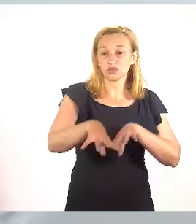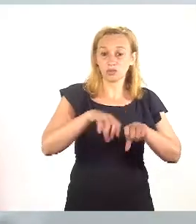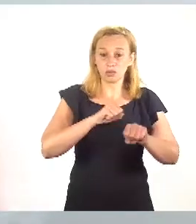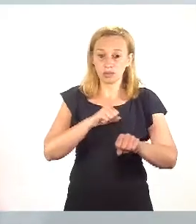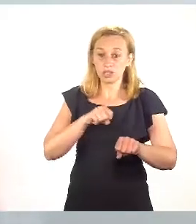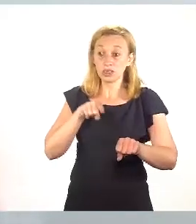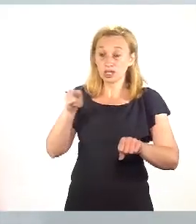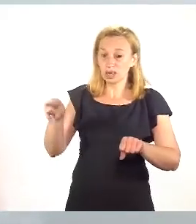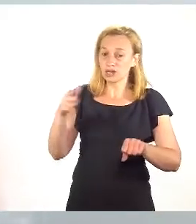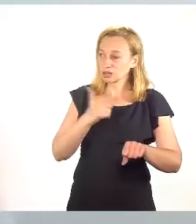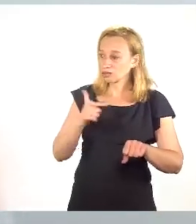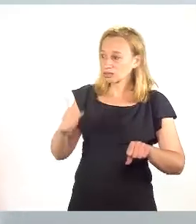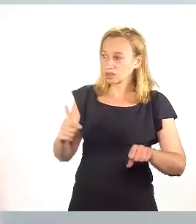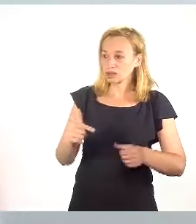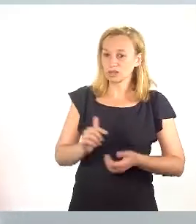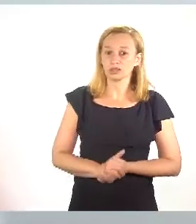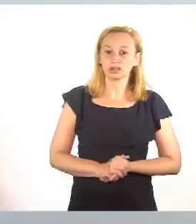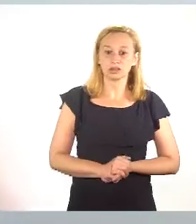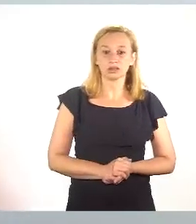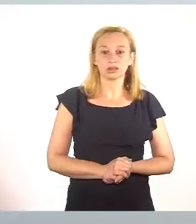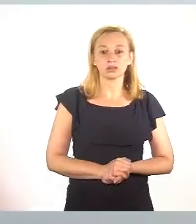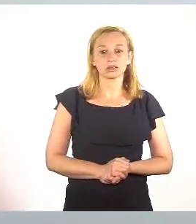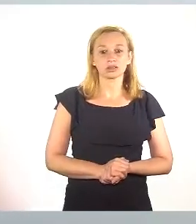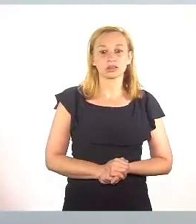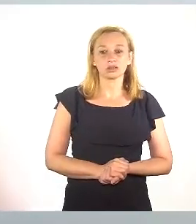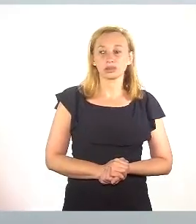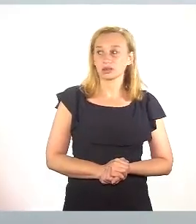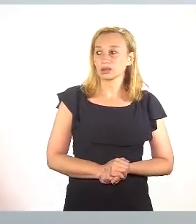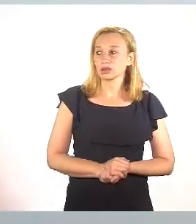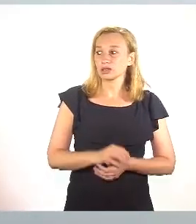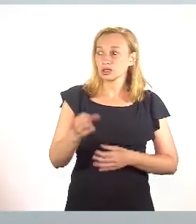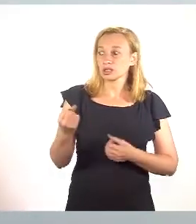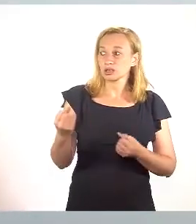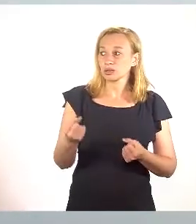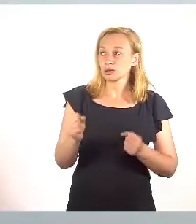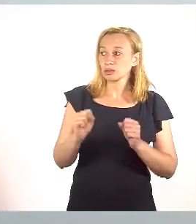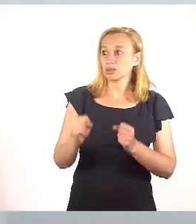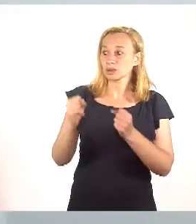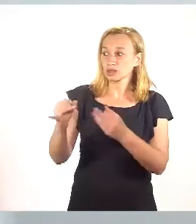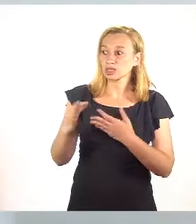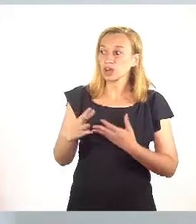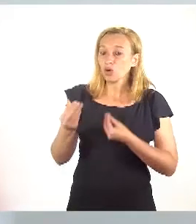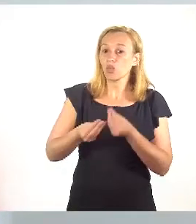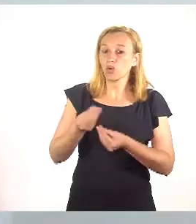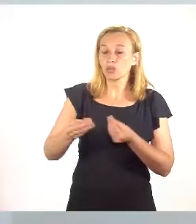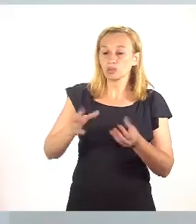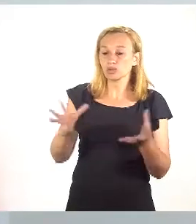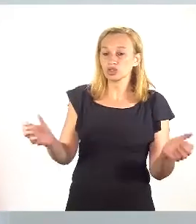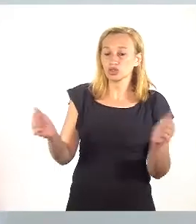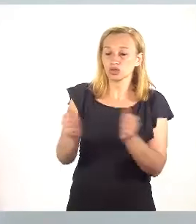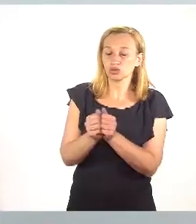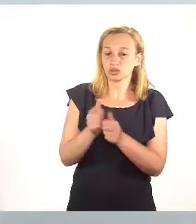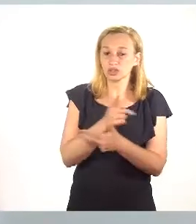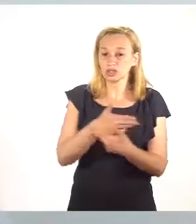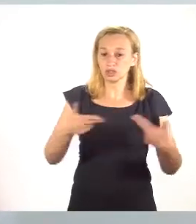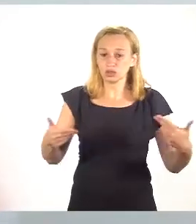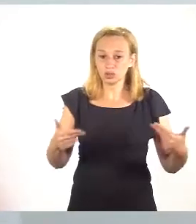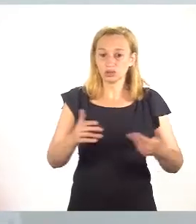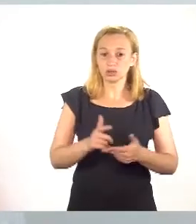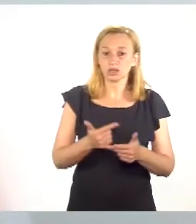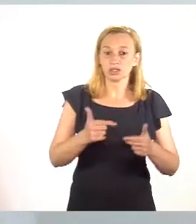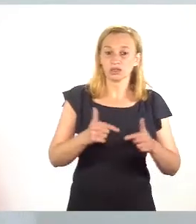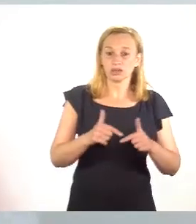não possui. Estou querendo explicar a ele como é que essas coisas se juntam, porque não é porque trabalhou